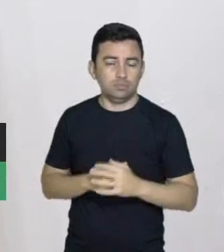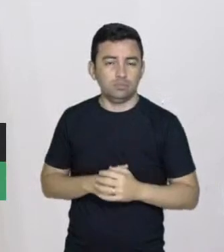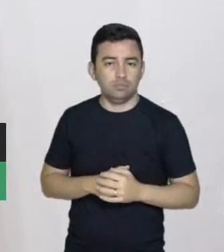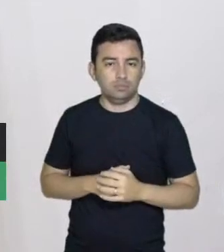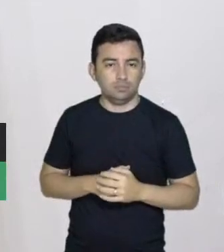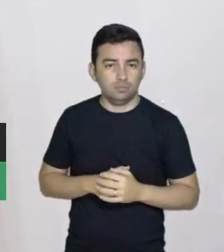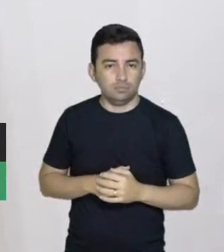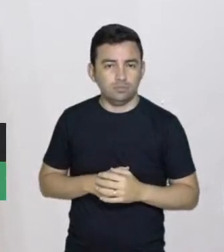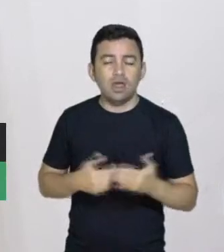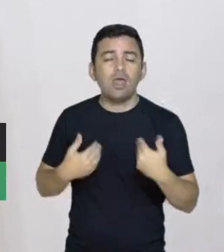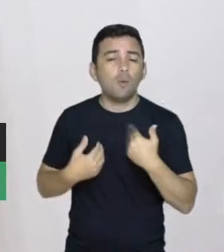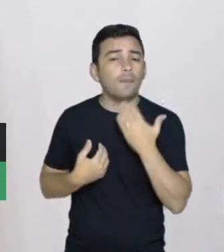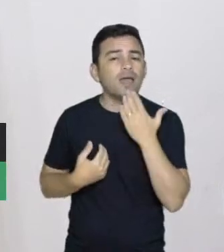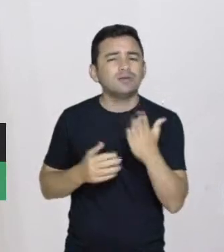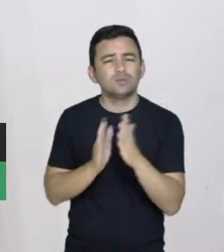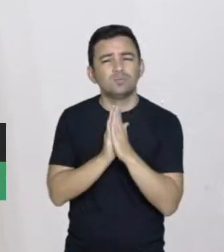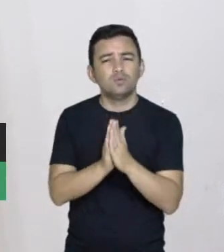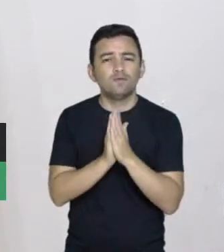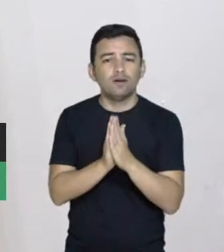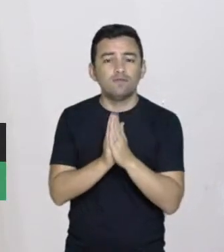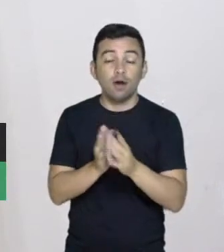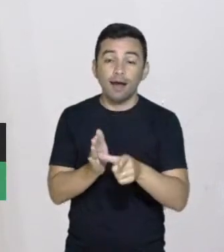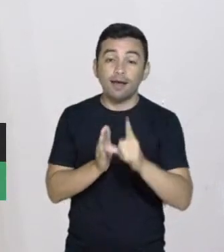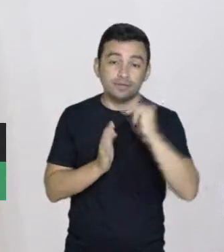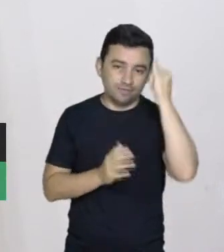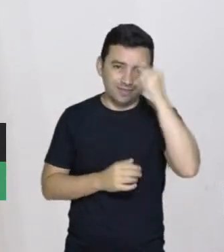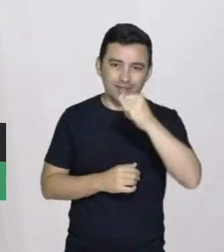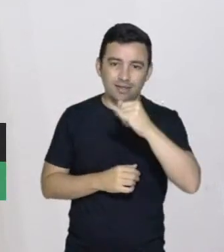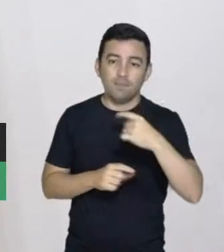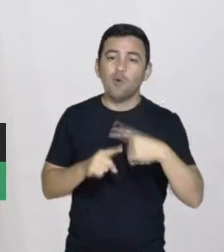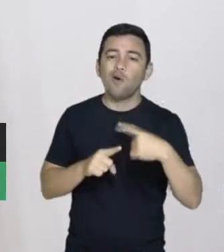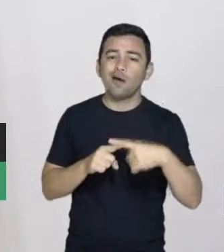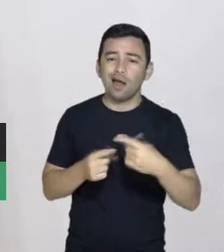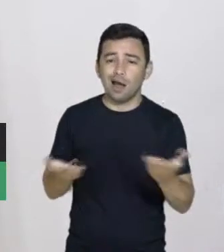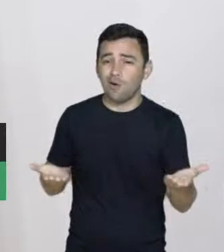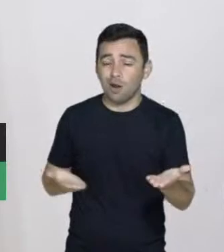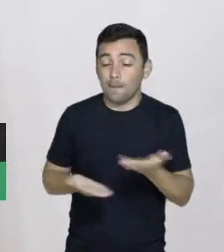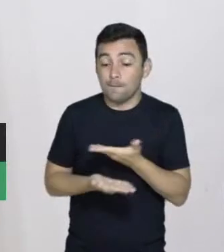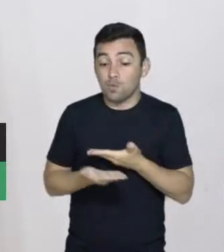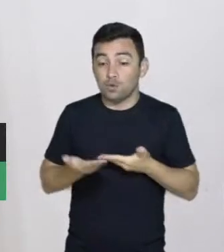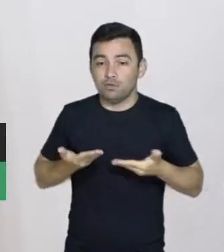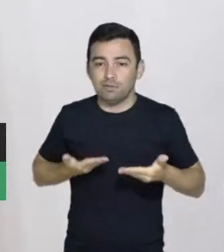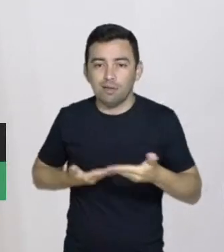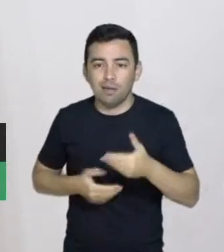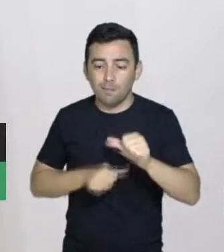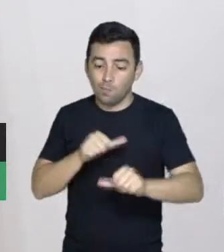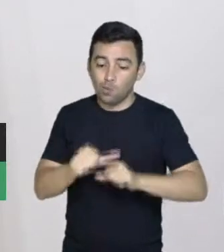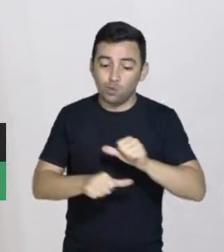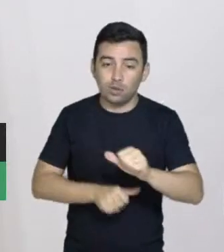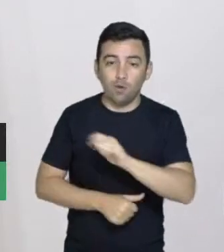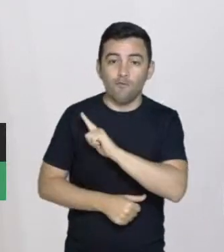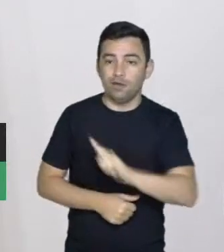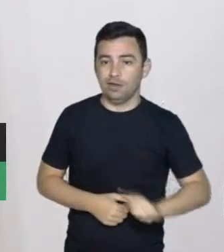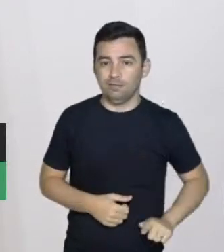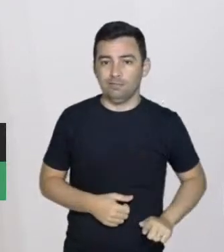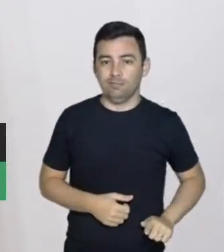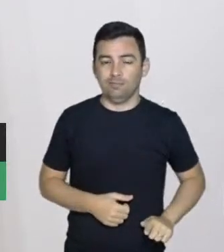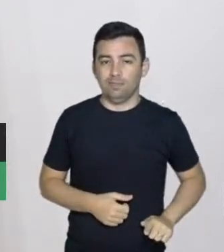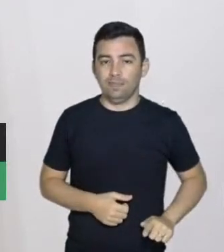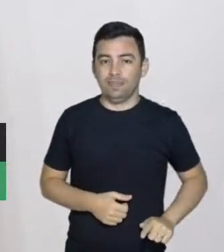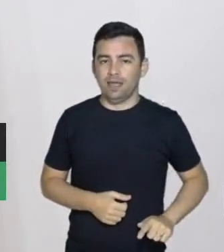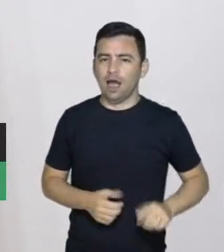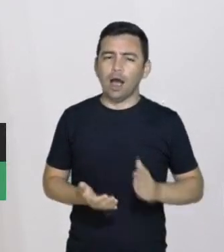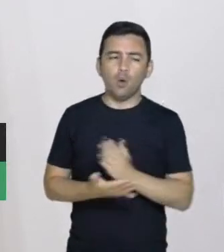esse apelo, na verdade, preventivo? É um momento de transição de governo em que muitas especulações surgem. E uma das